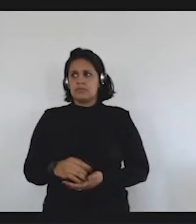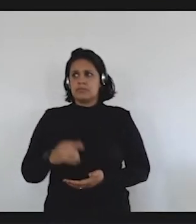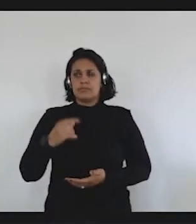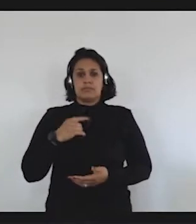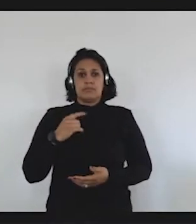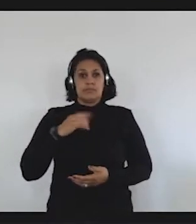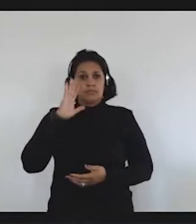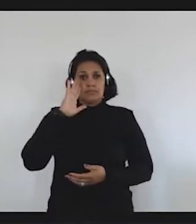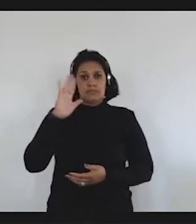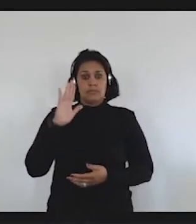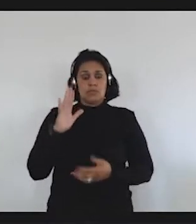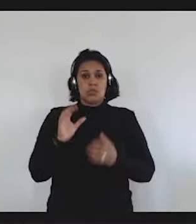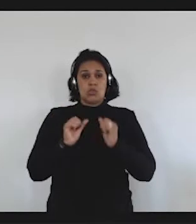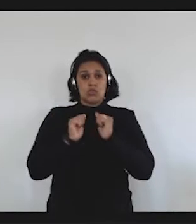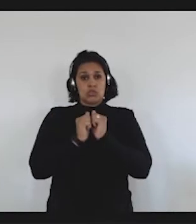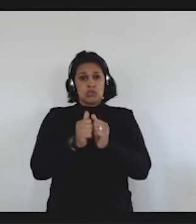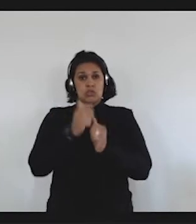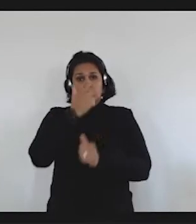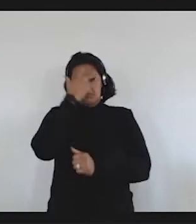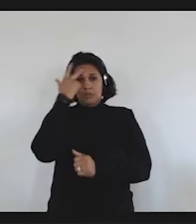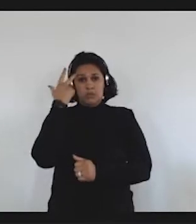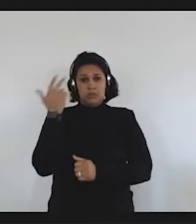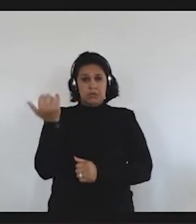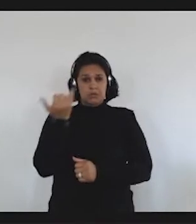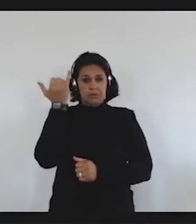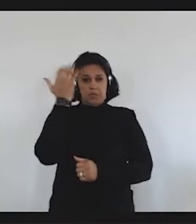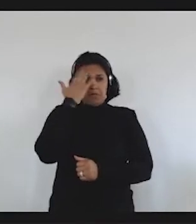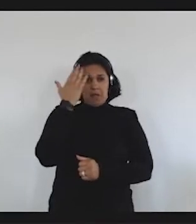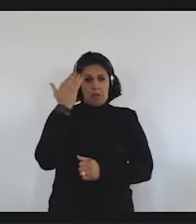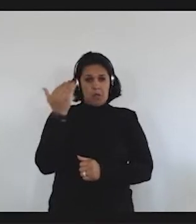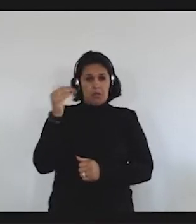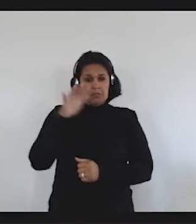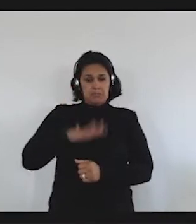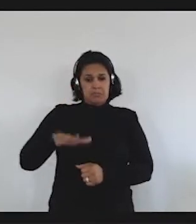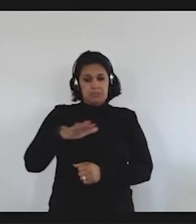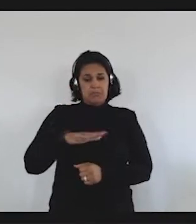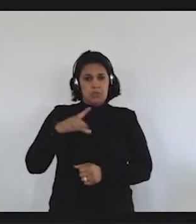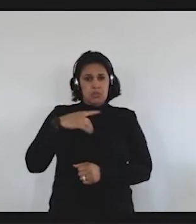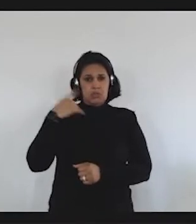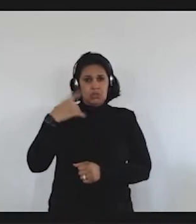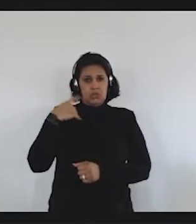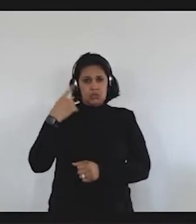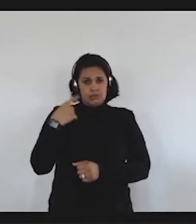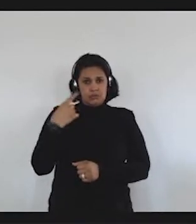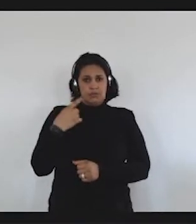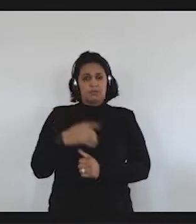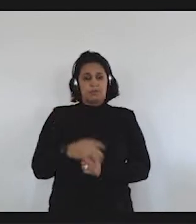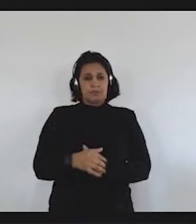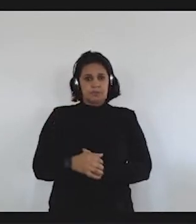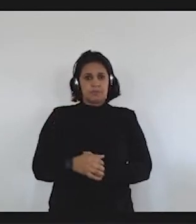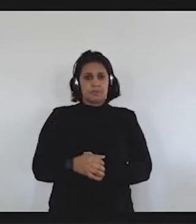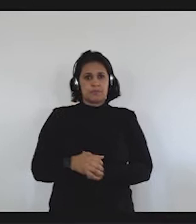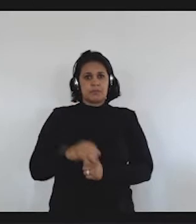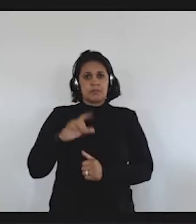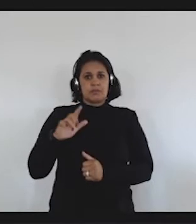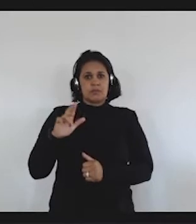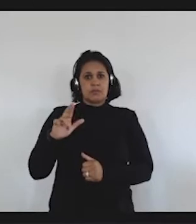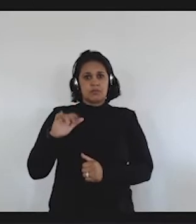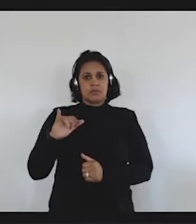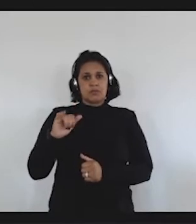do mundo jurídico, tal qual Vossa Excelência, Beto Simonetti, a nossa reluzente Luciana